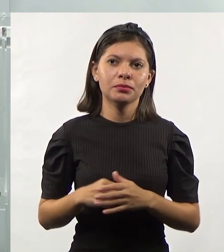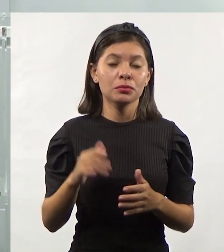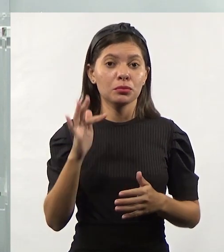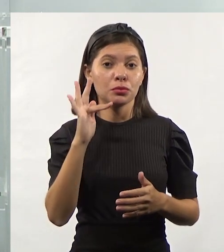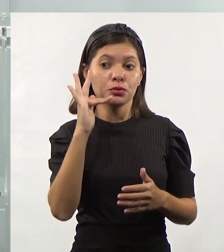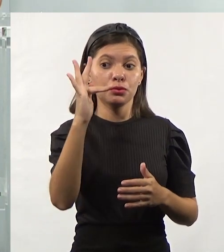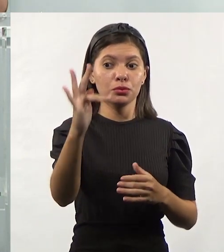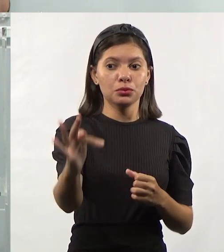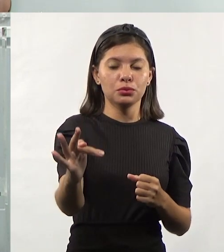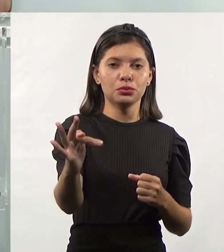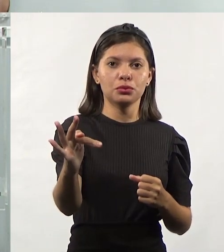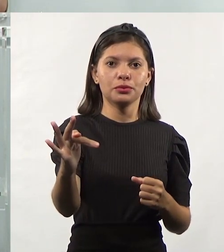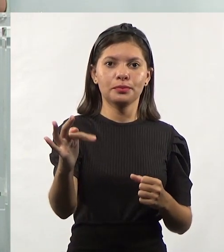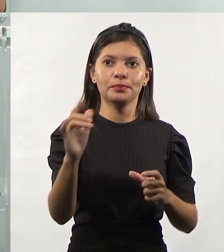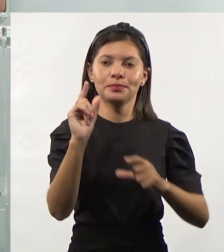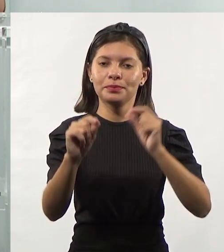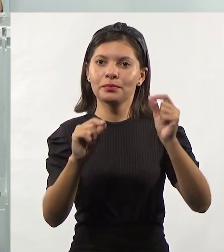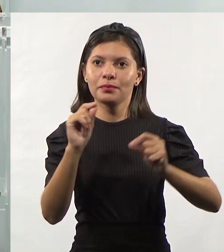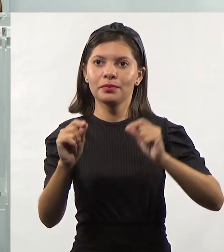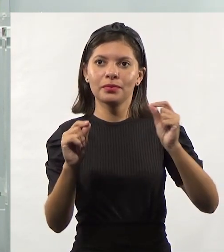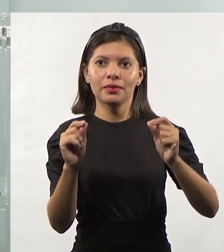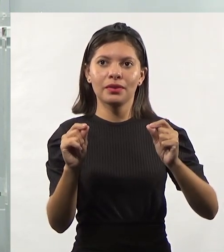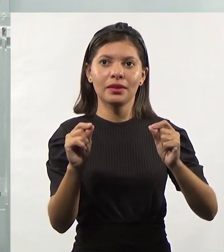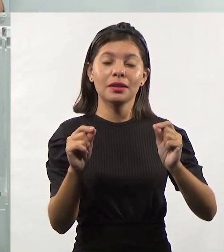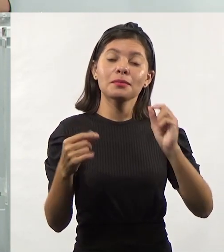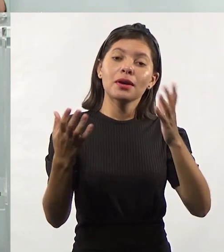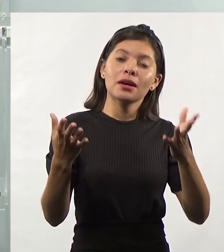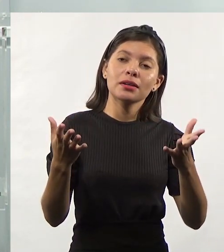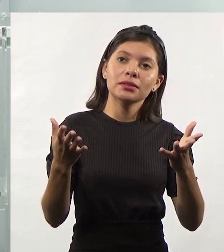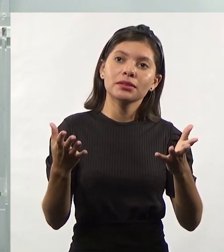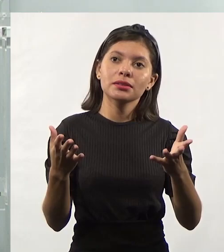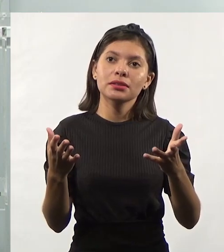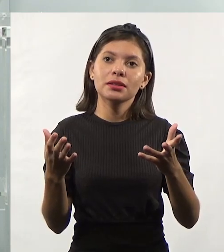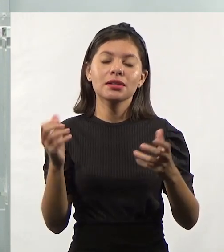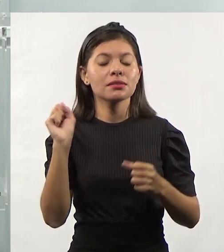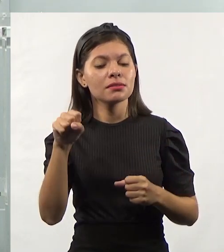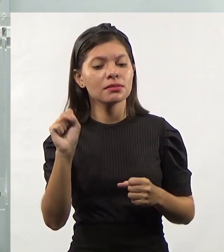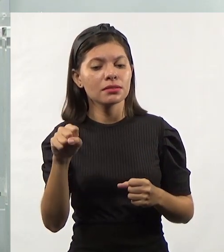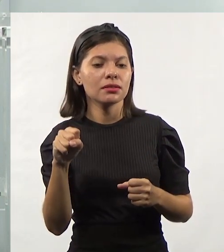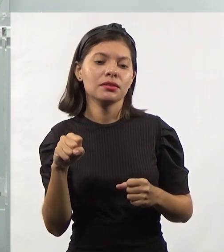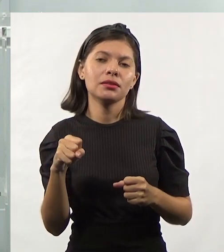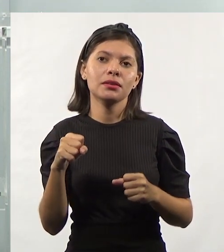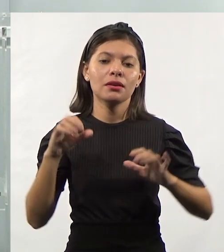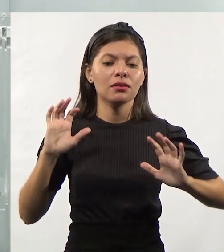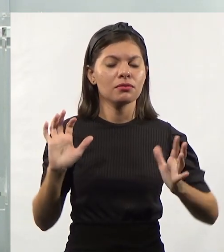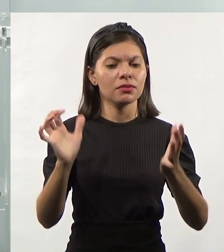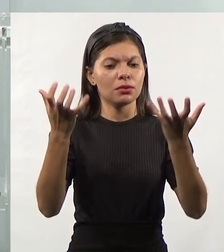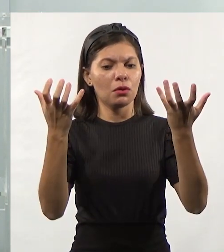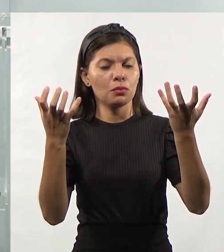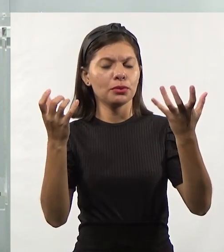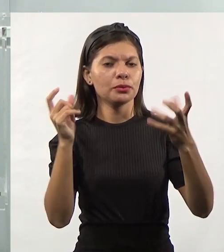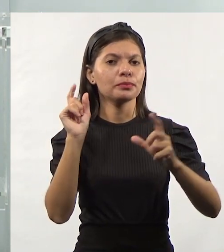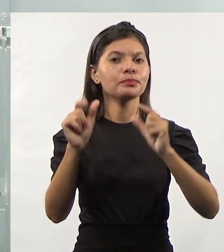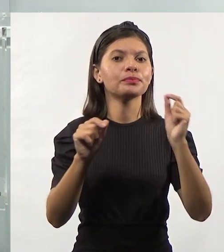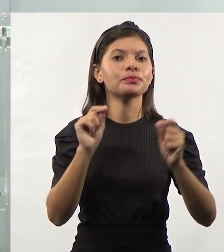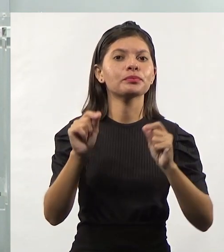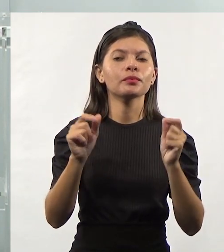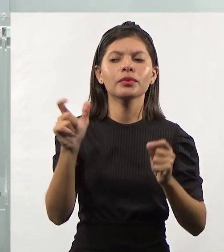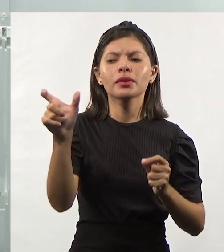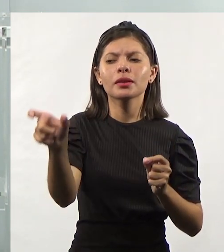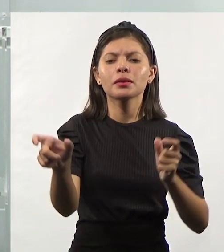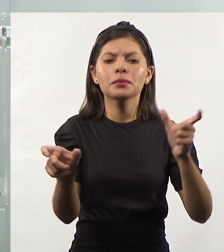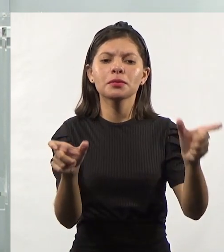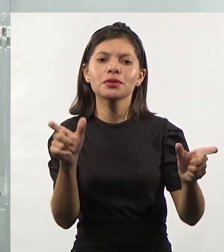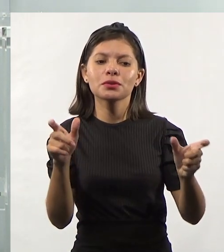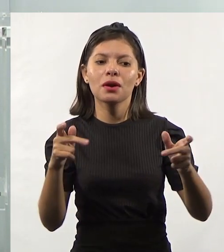frente. Pode ser até que não aconteça nada, mas pode ser que sim. Então, sabe aquelas